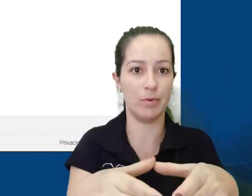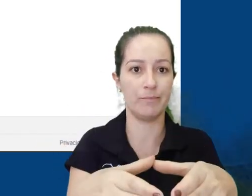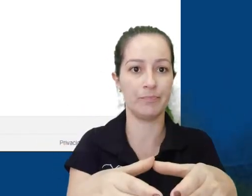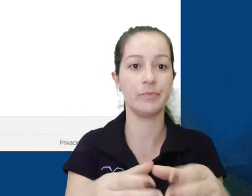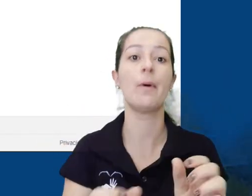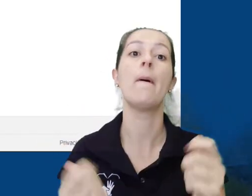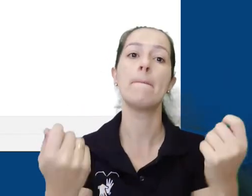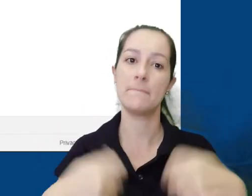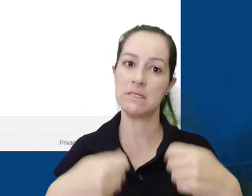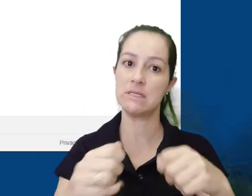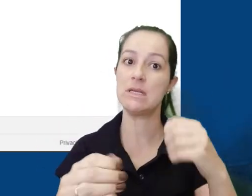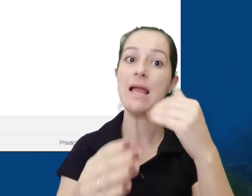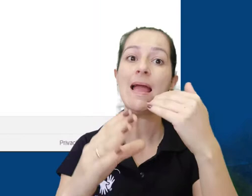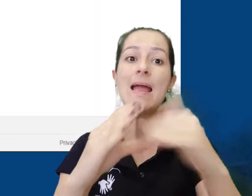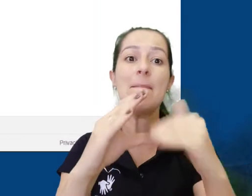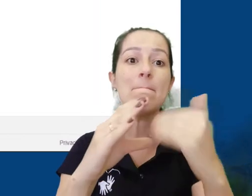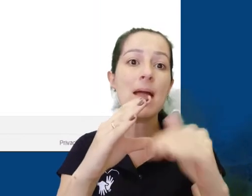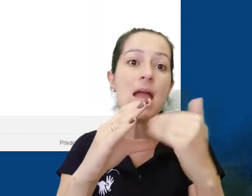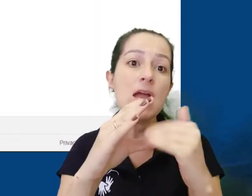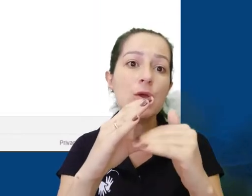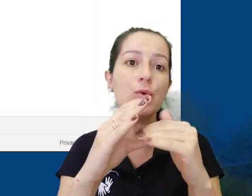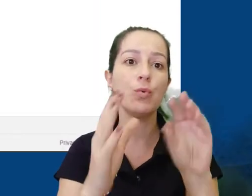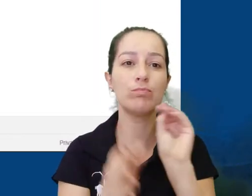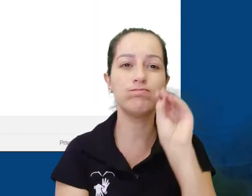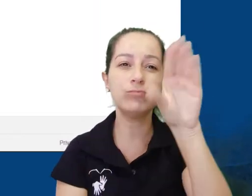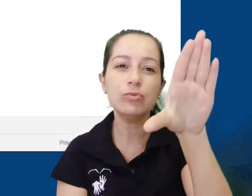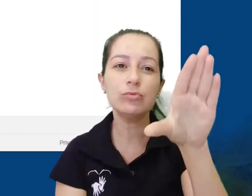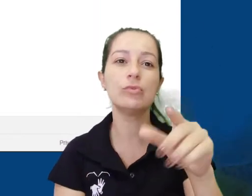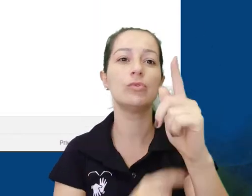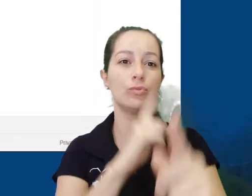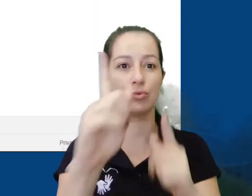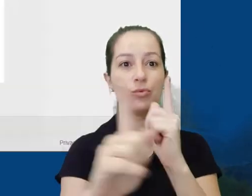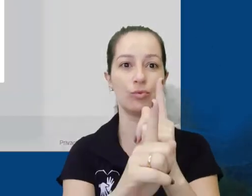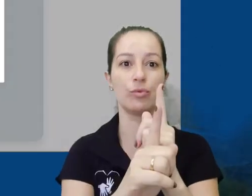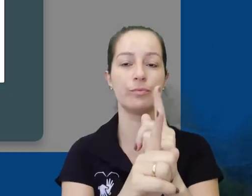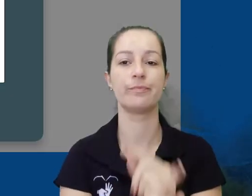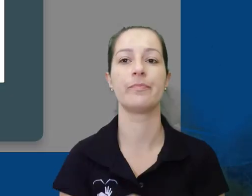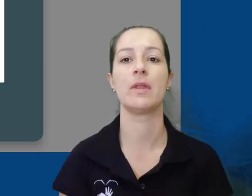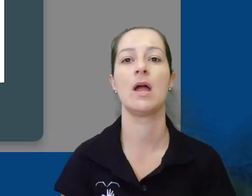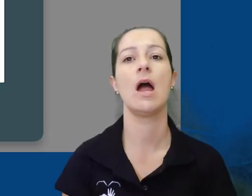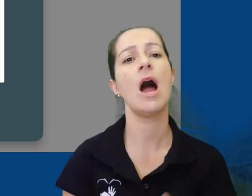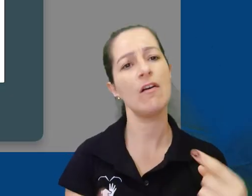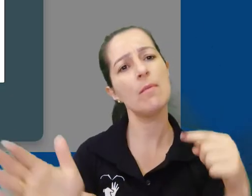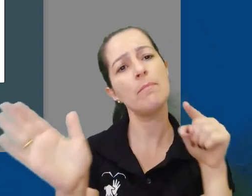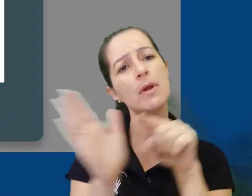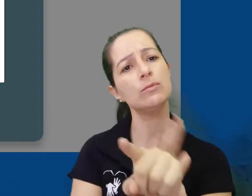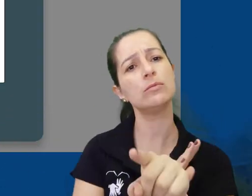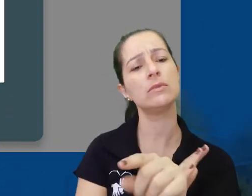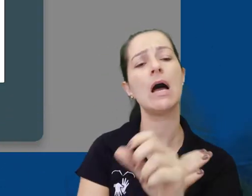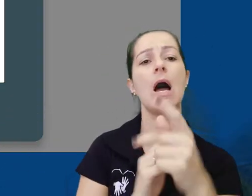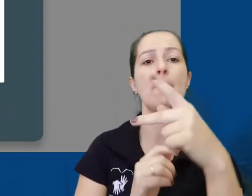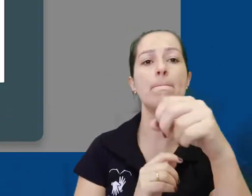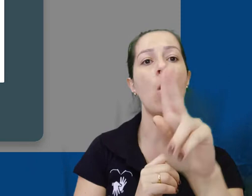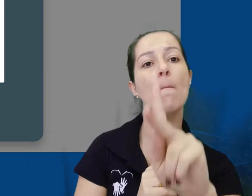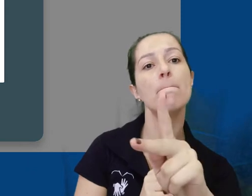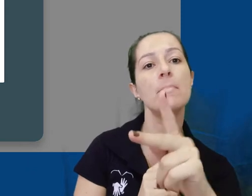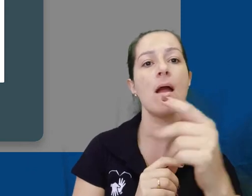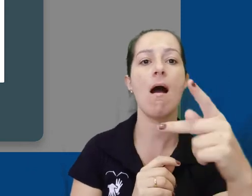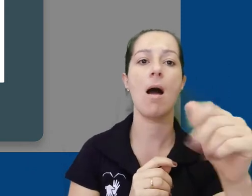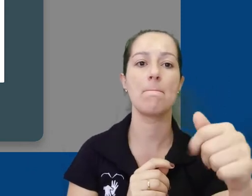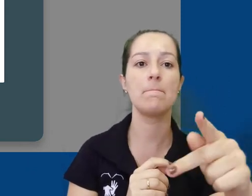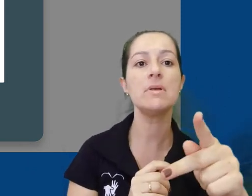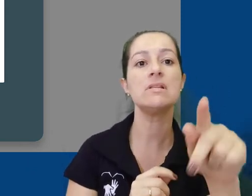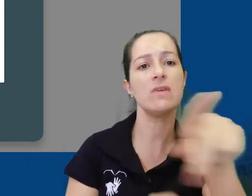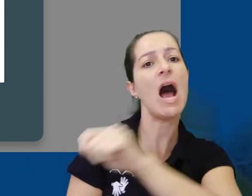logado na sua conta do Google e entrar na plataforma digitando cresce um ponto google.com você será perguntado como a janela papo e se você